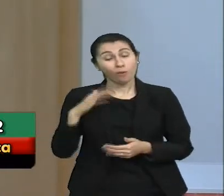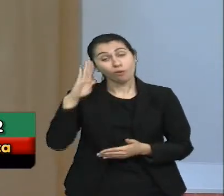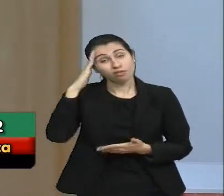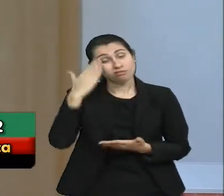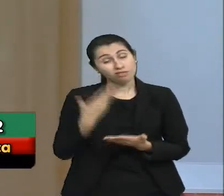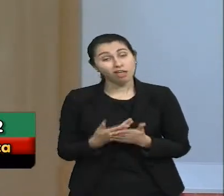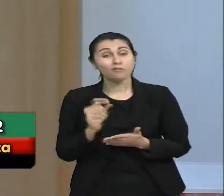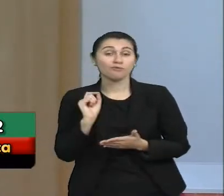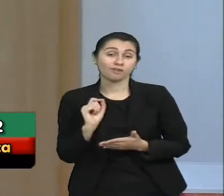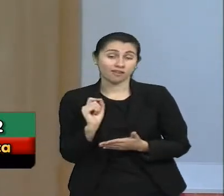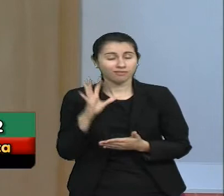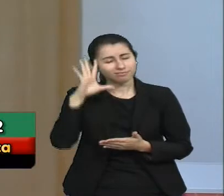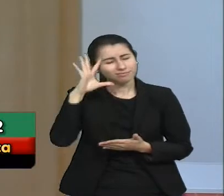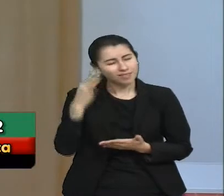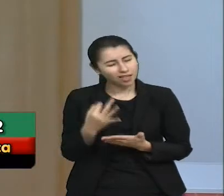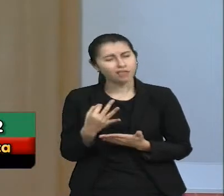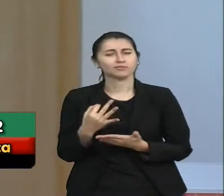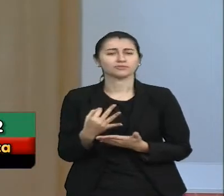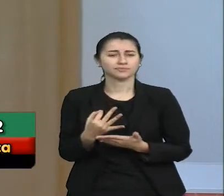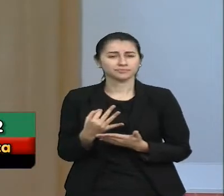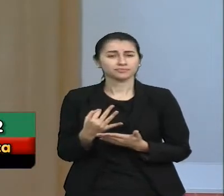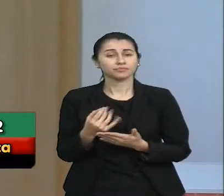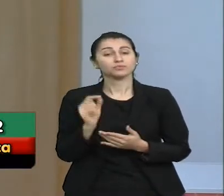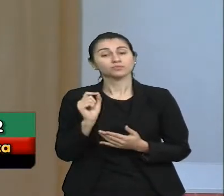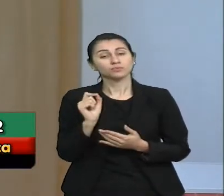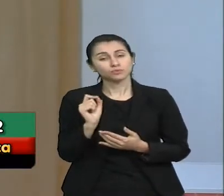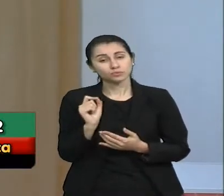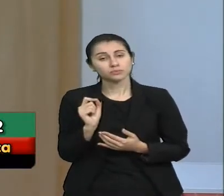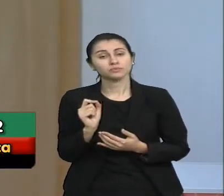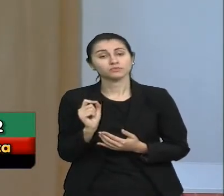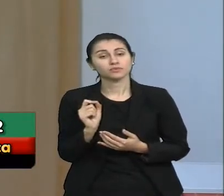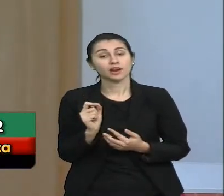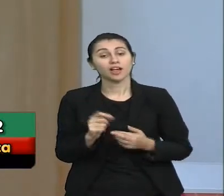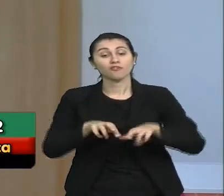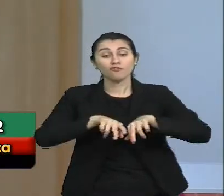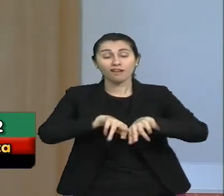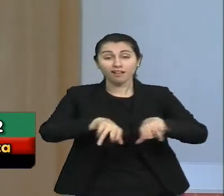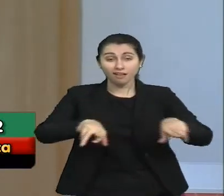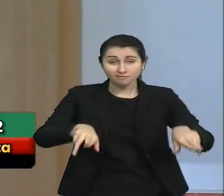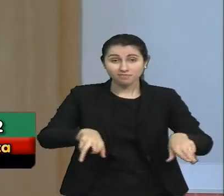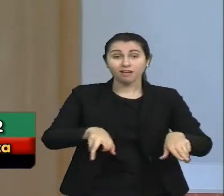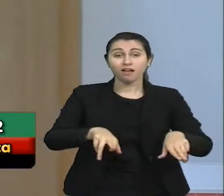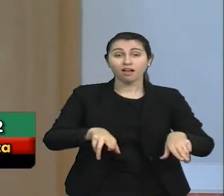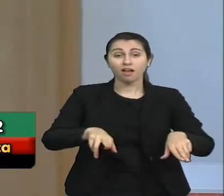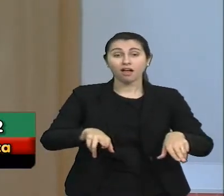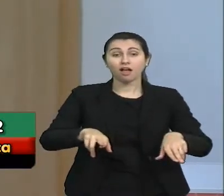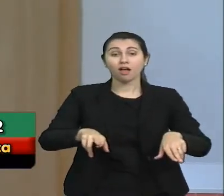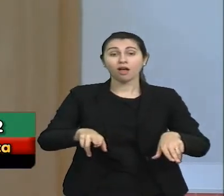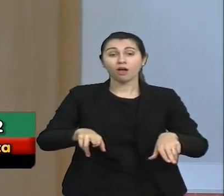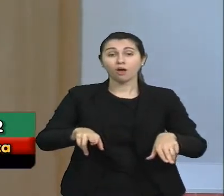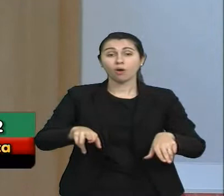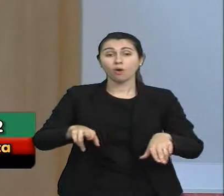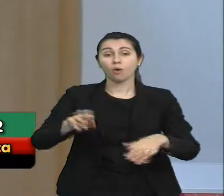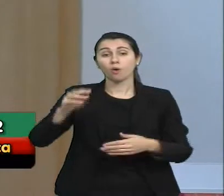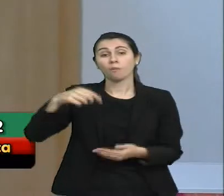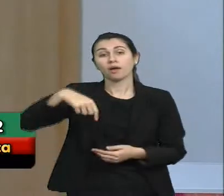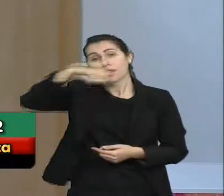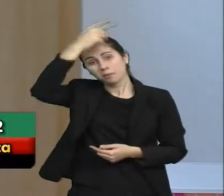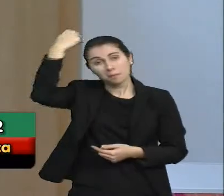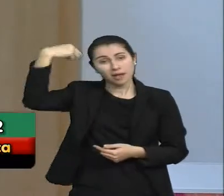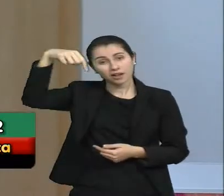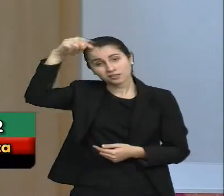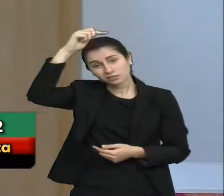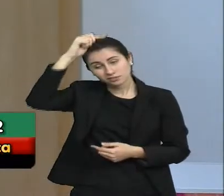a questão da diferença de pegar uma Nossa Senhora Aparecida, estourar, e todo o país,